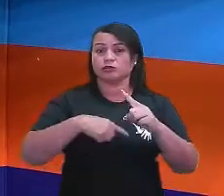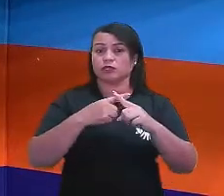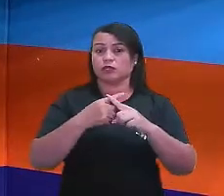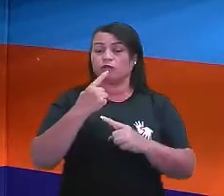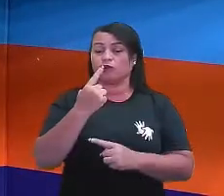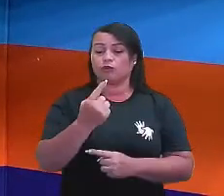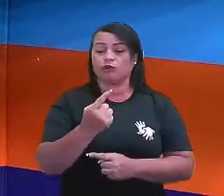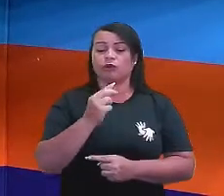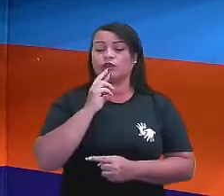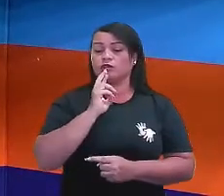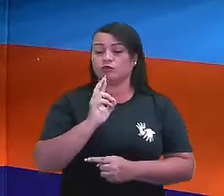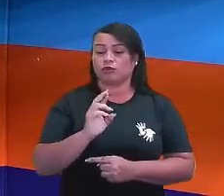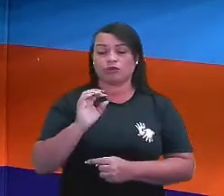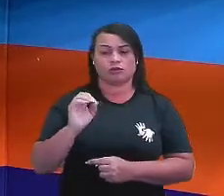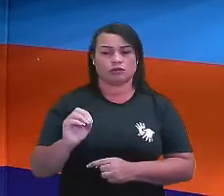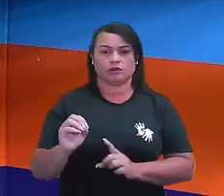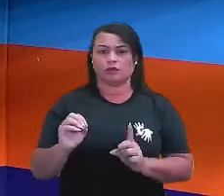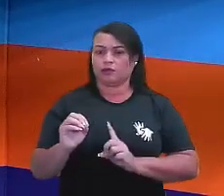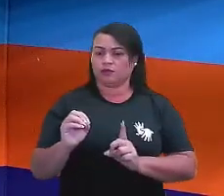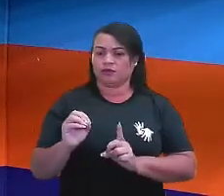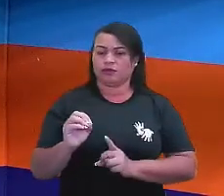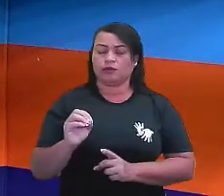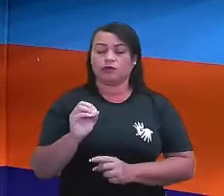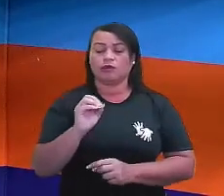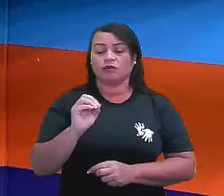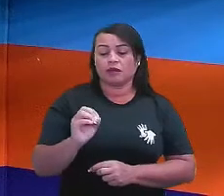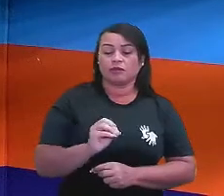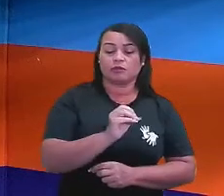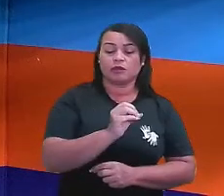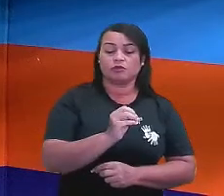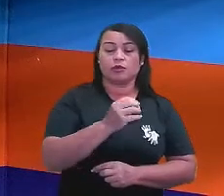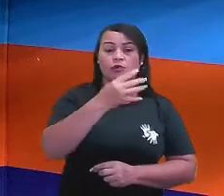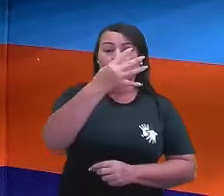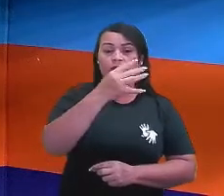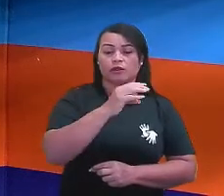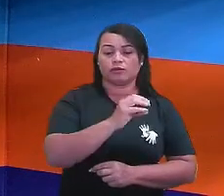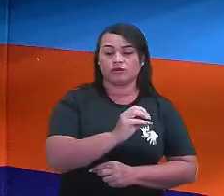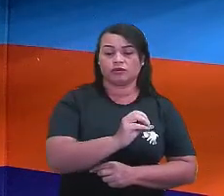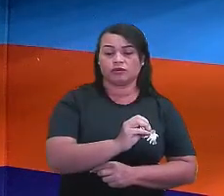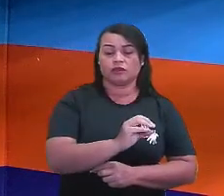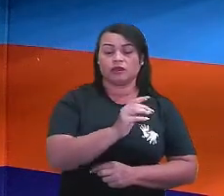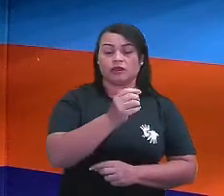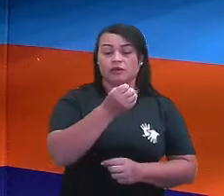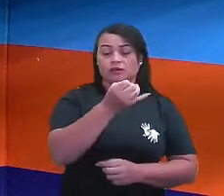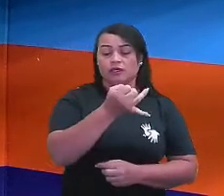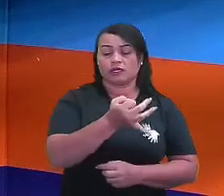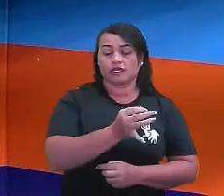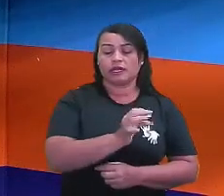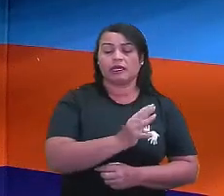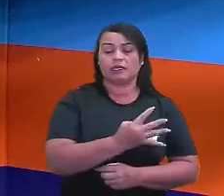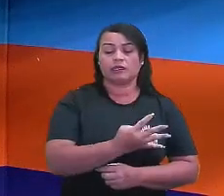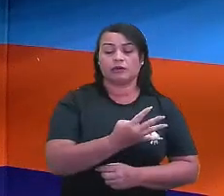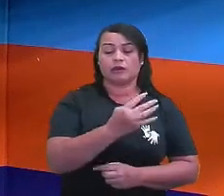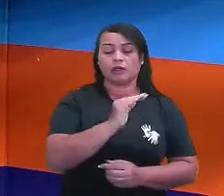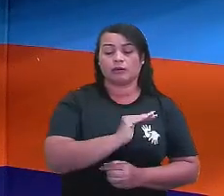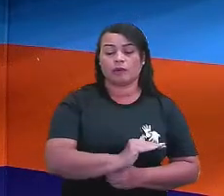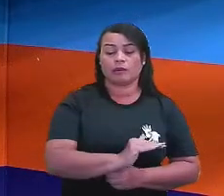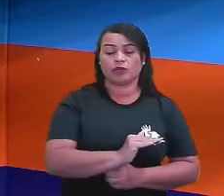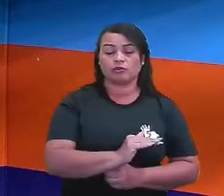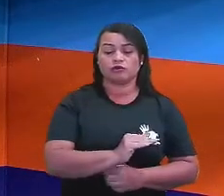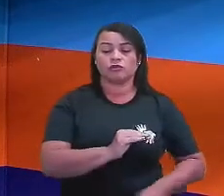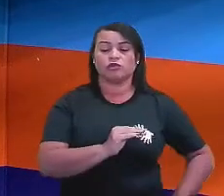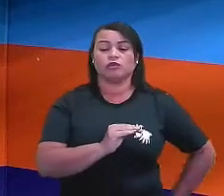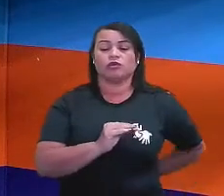vou jogar aqui embaixo do 0. Eu vou jogar embaixo do 4. Então, preste atenção. 1 vezes 0,